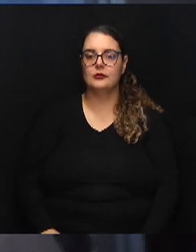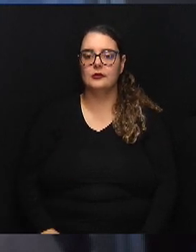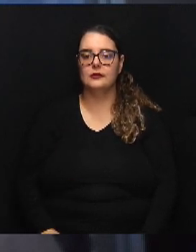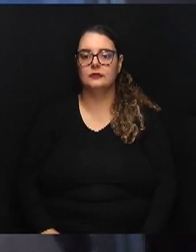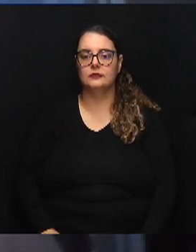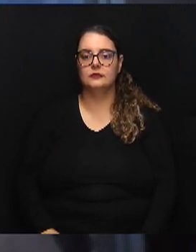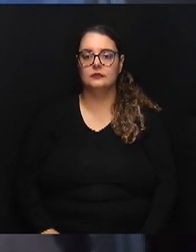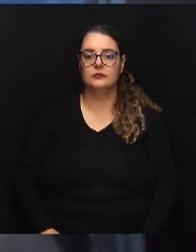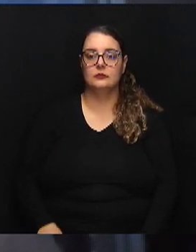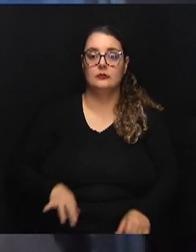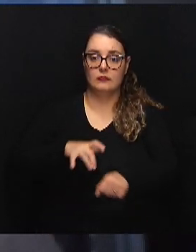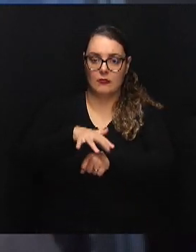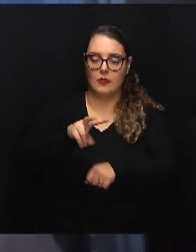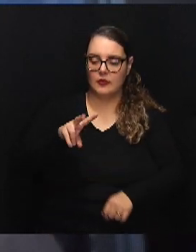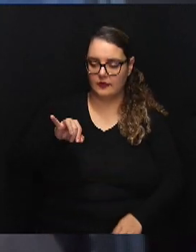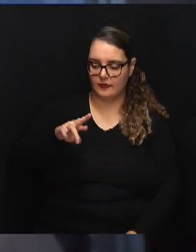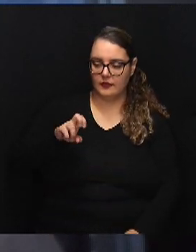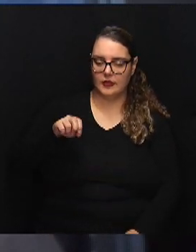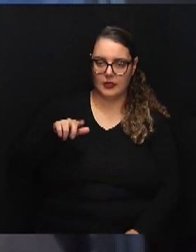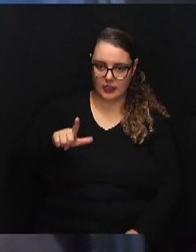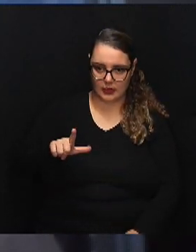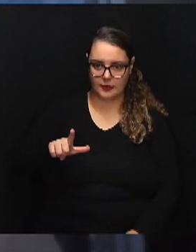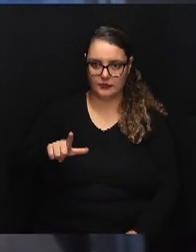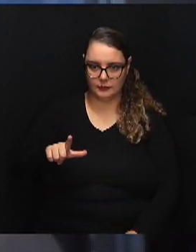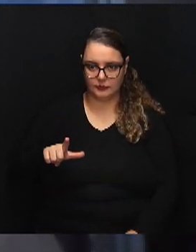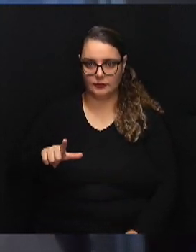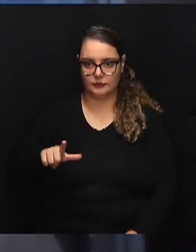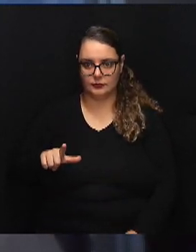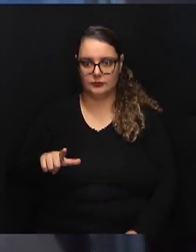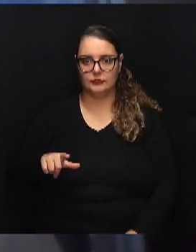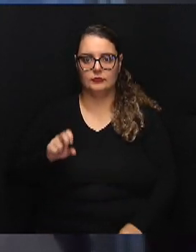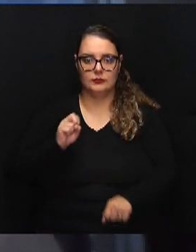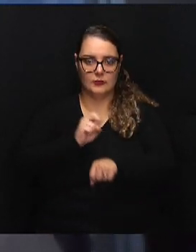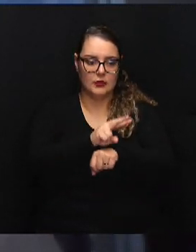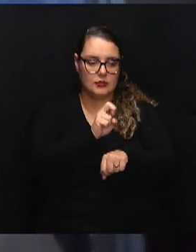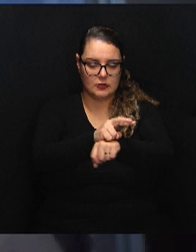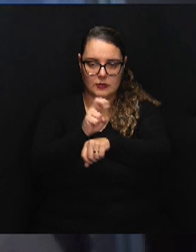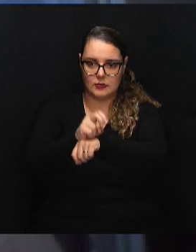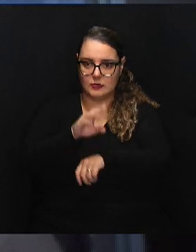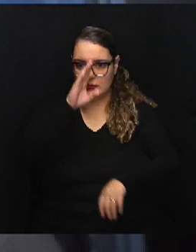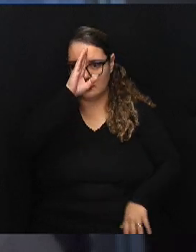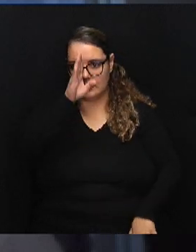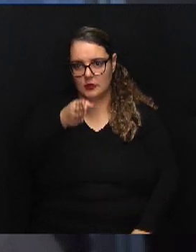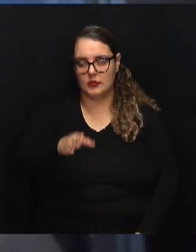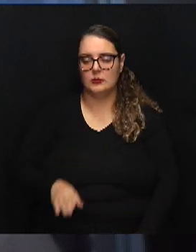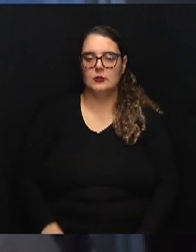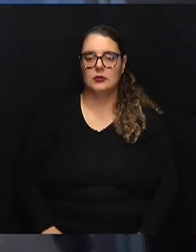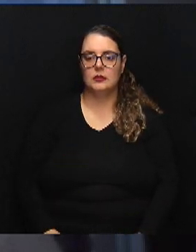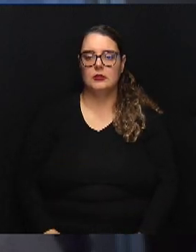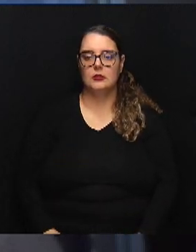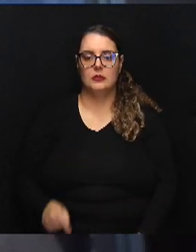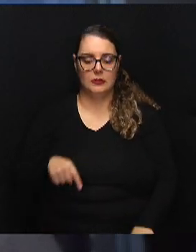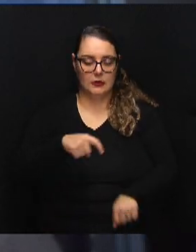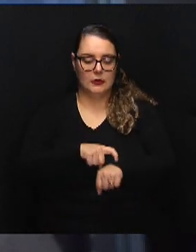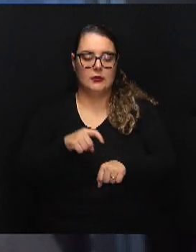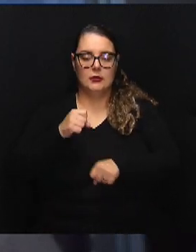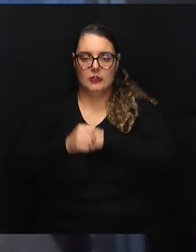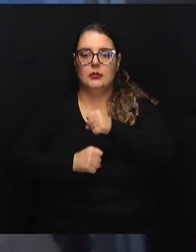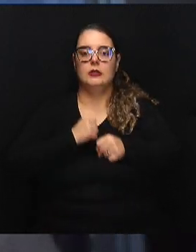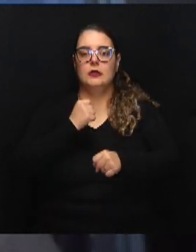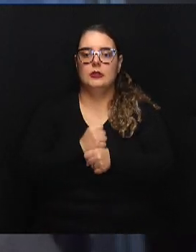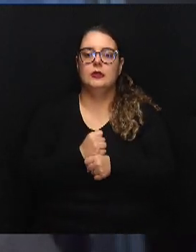A infecção viral, né, dos vírus, principalmente dos vírus nesta época do ano,